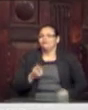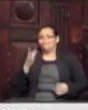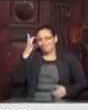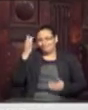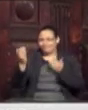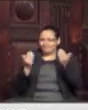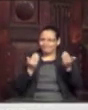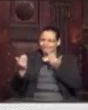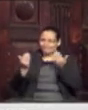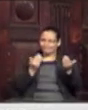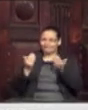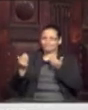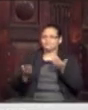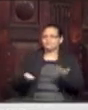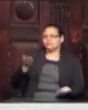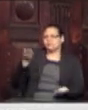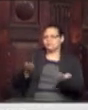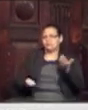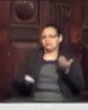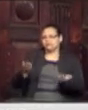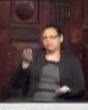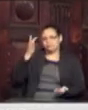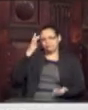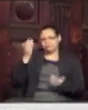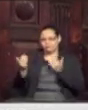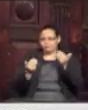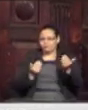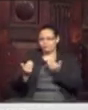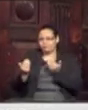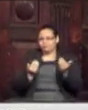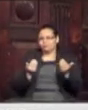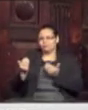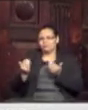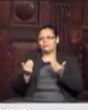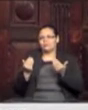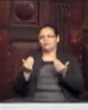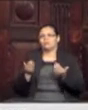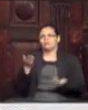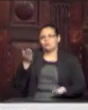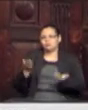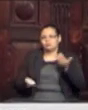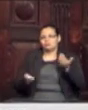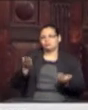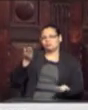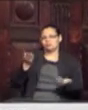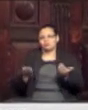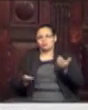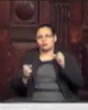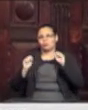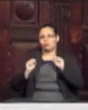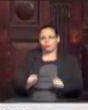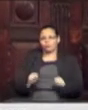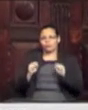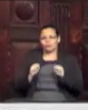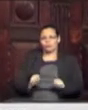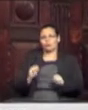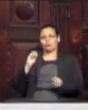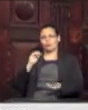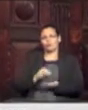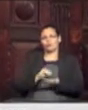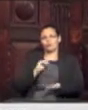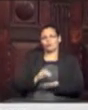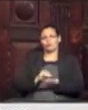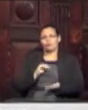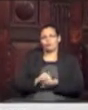nesse momento. A prudência e o equilíbrio, elas podem faltar